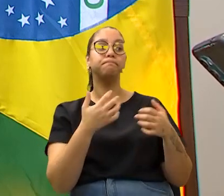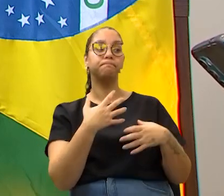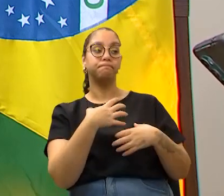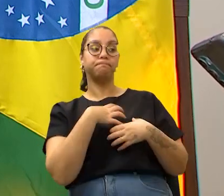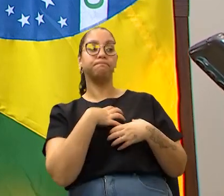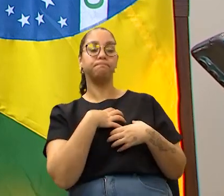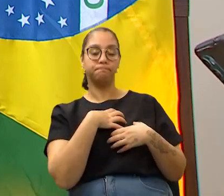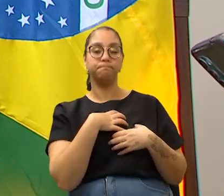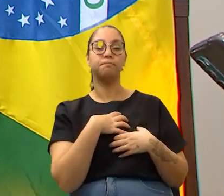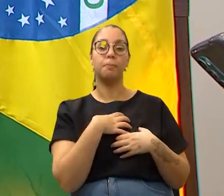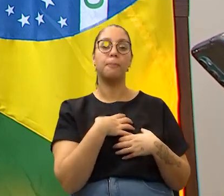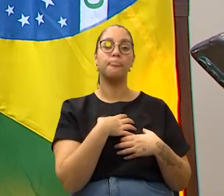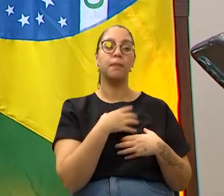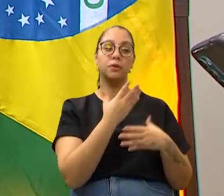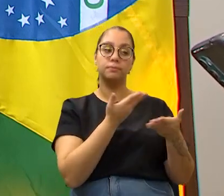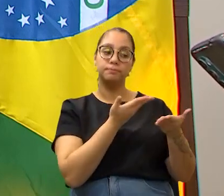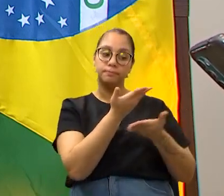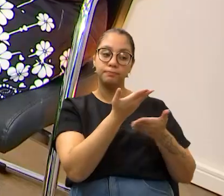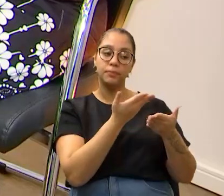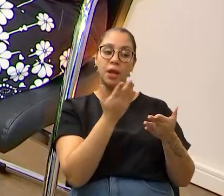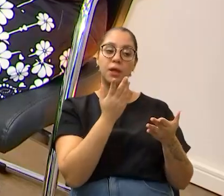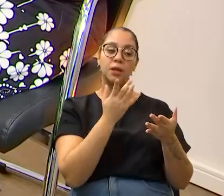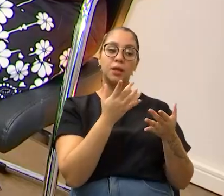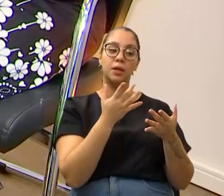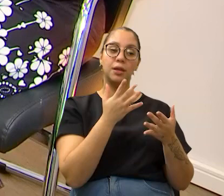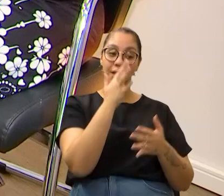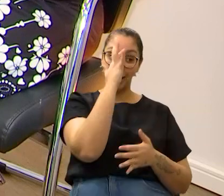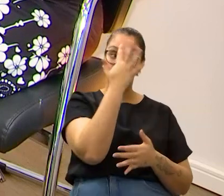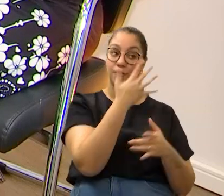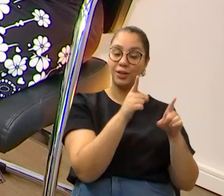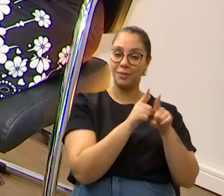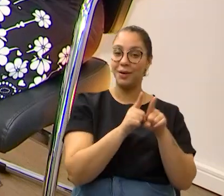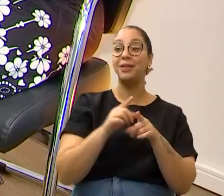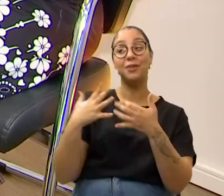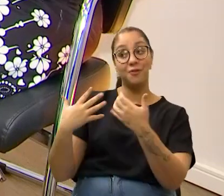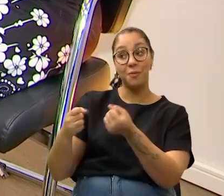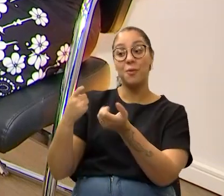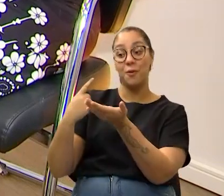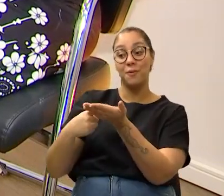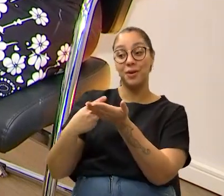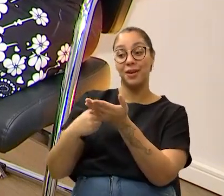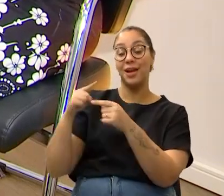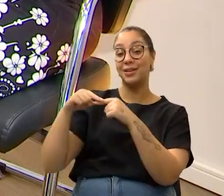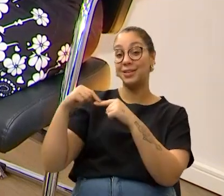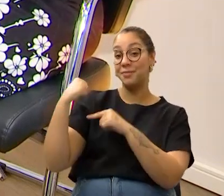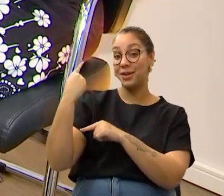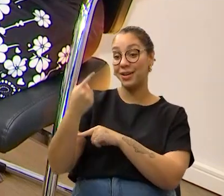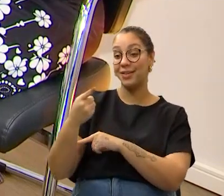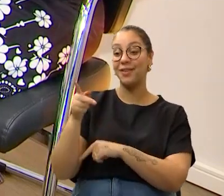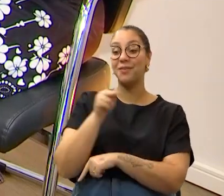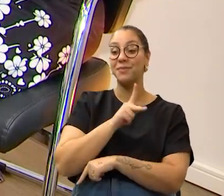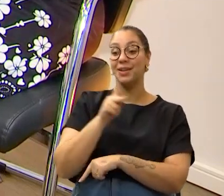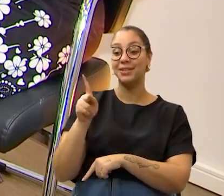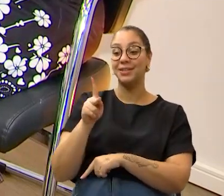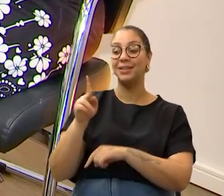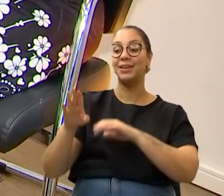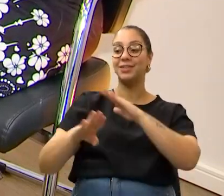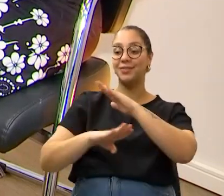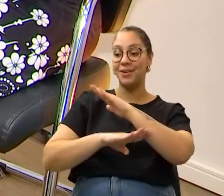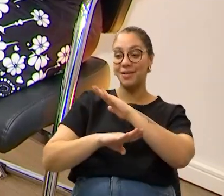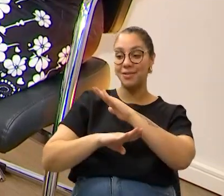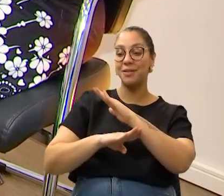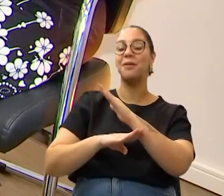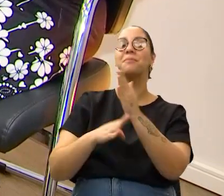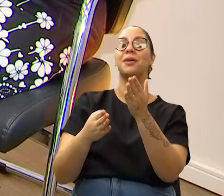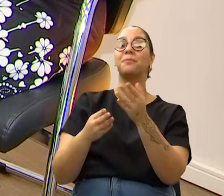a ouvir e procurar atender. Então a gente vai deixar combinado aqui que semana que vem o presidente da Câmara vai contar